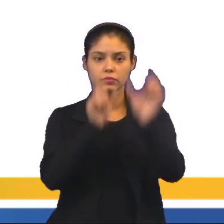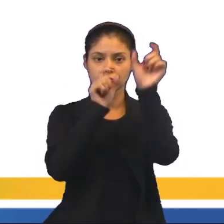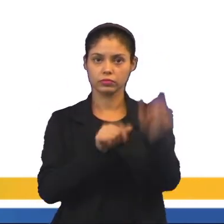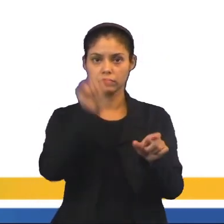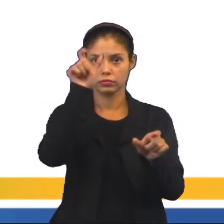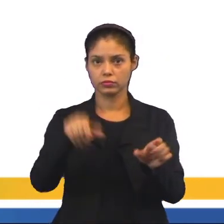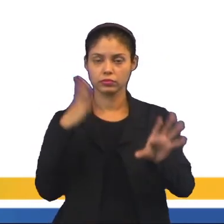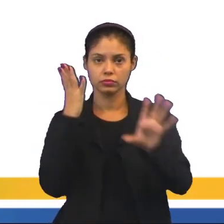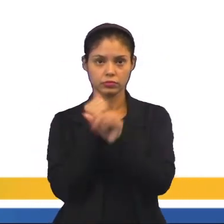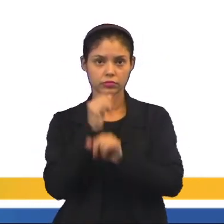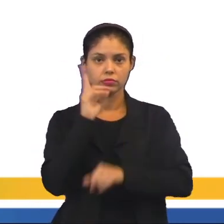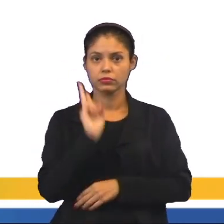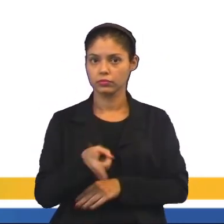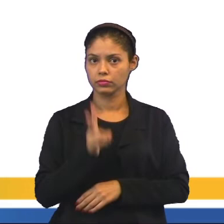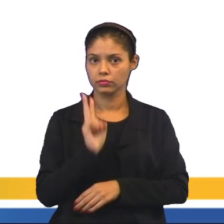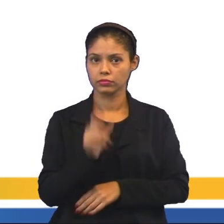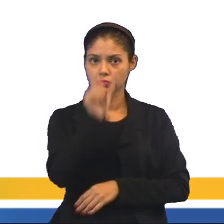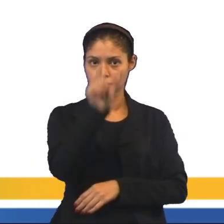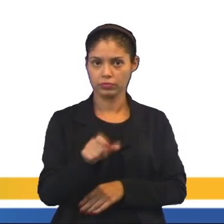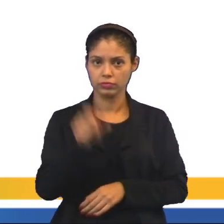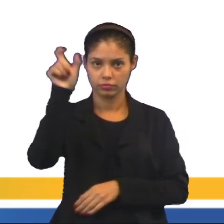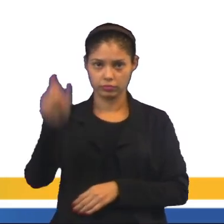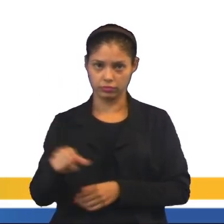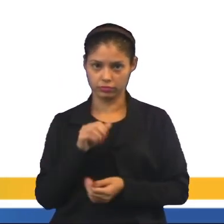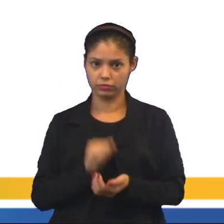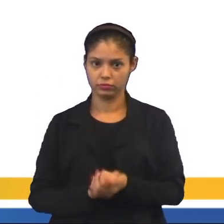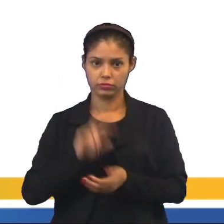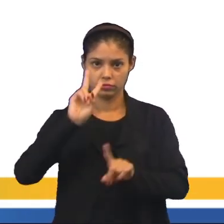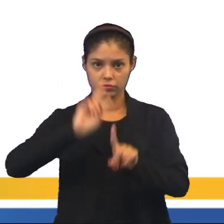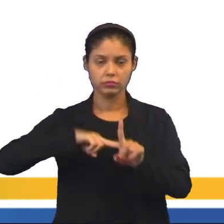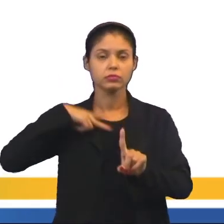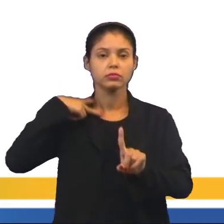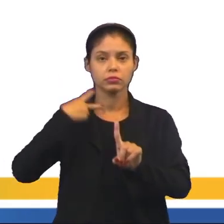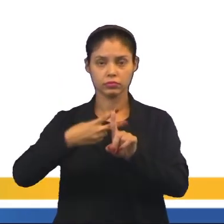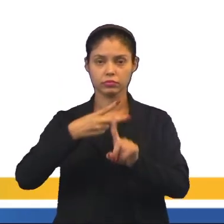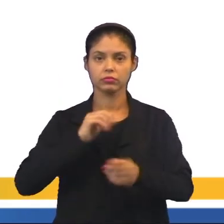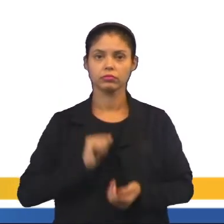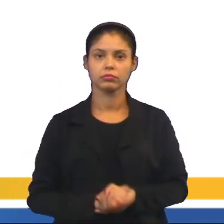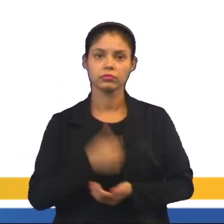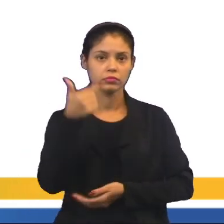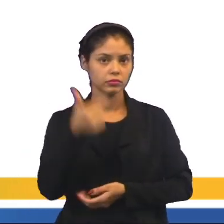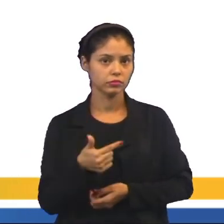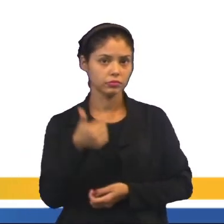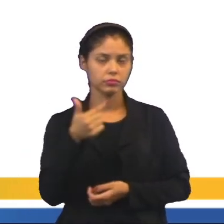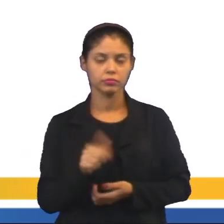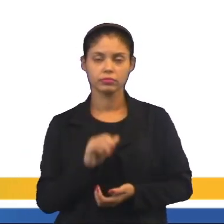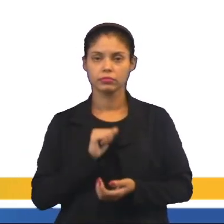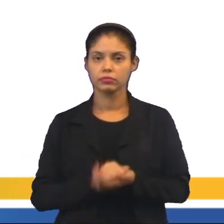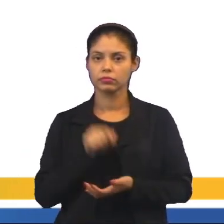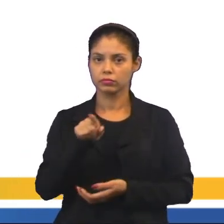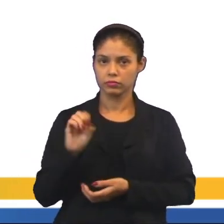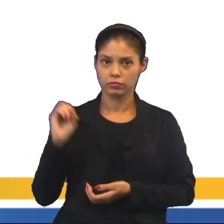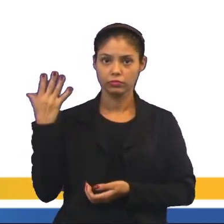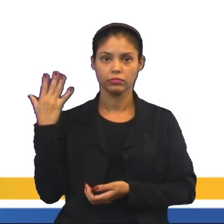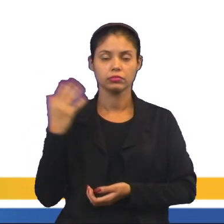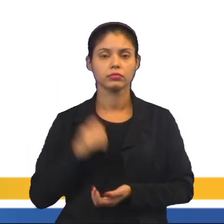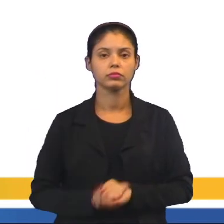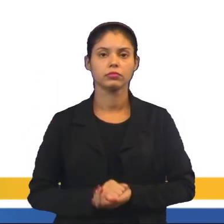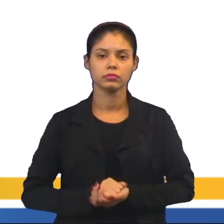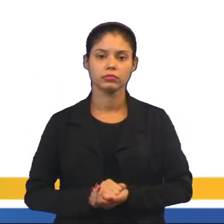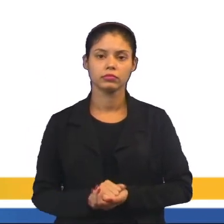pela soma dessa mesma coluna com o dobro da segunda. Nesse caso, nós